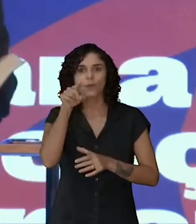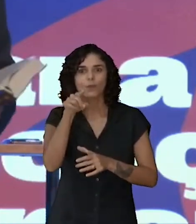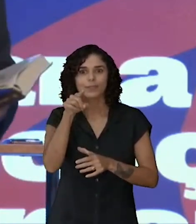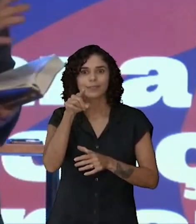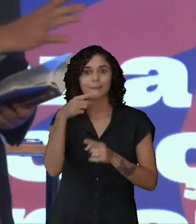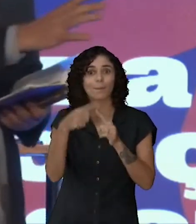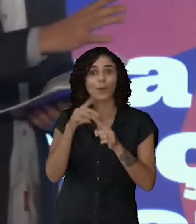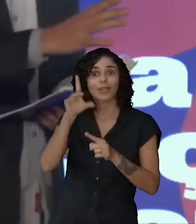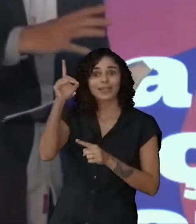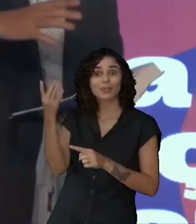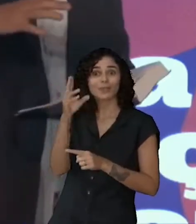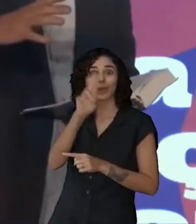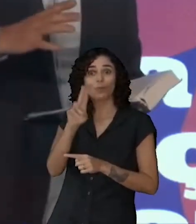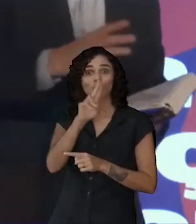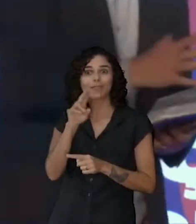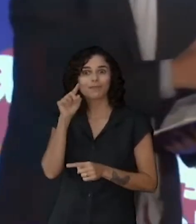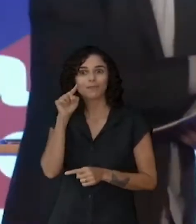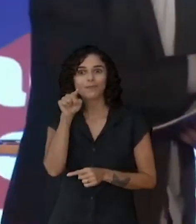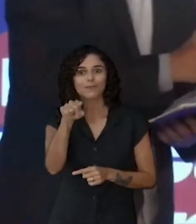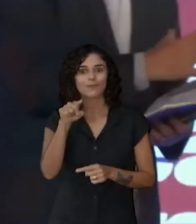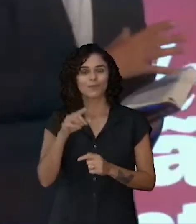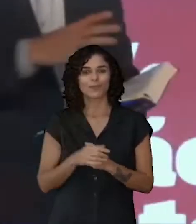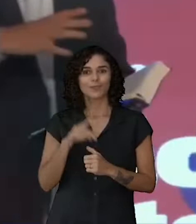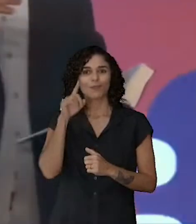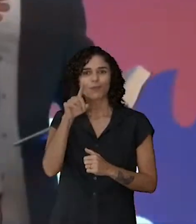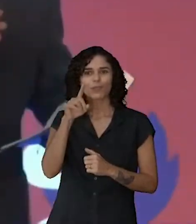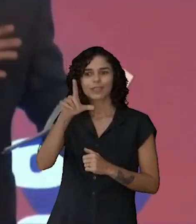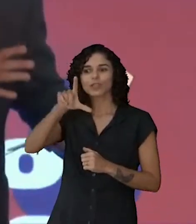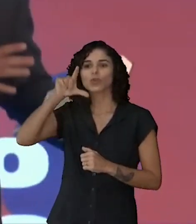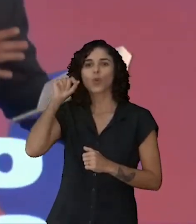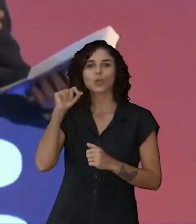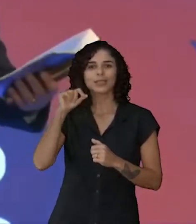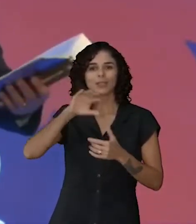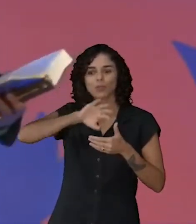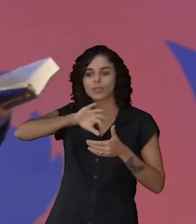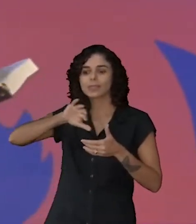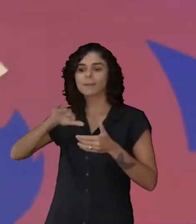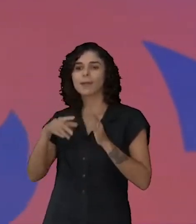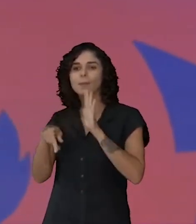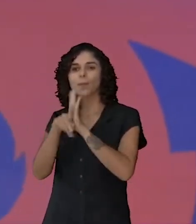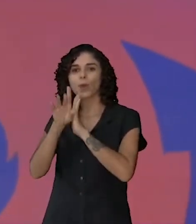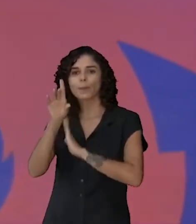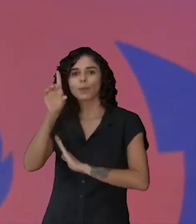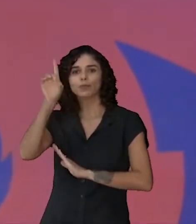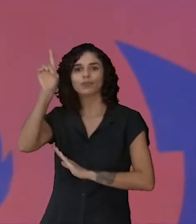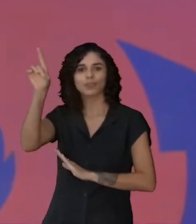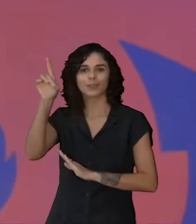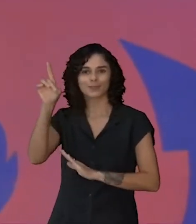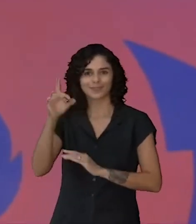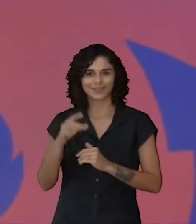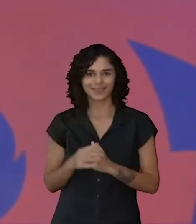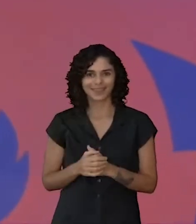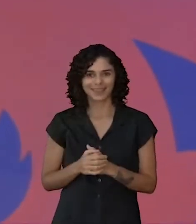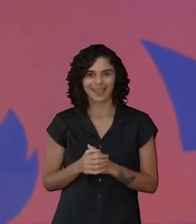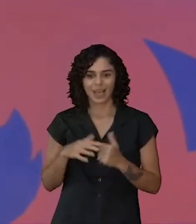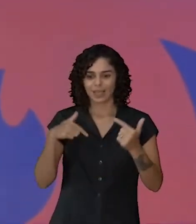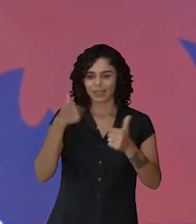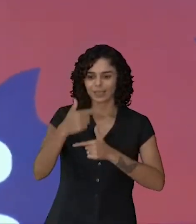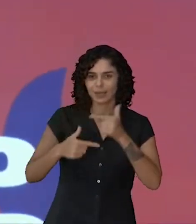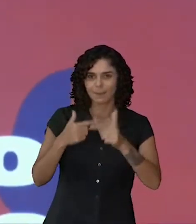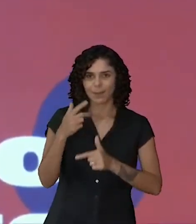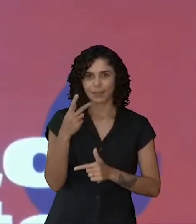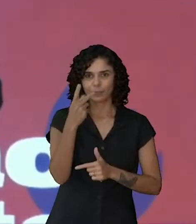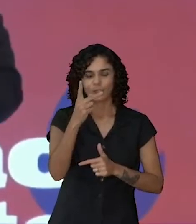é santificação, é separação, é consagração exclusiva. No seu trabalho, no